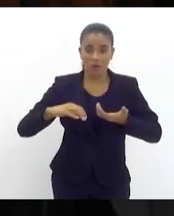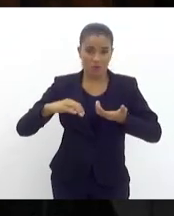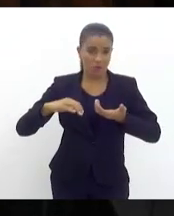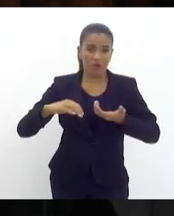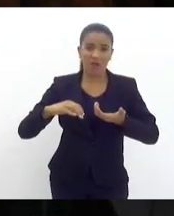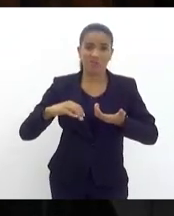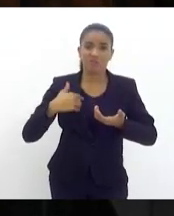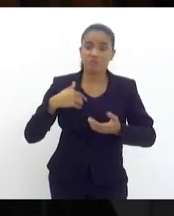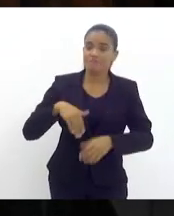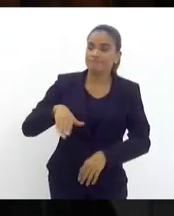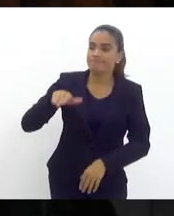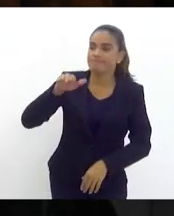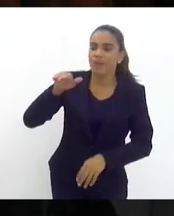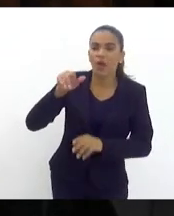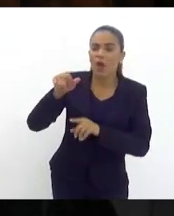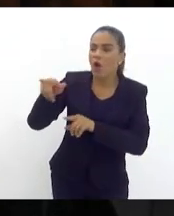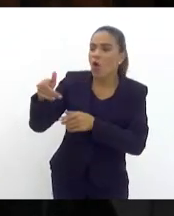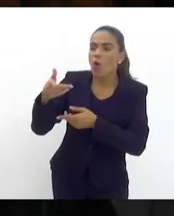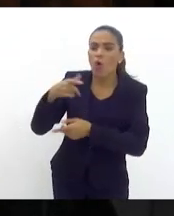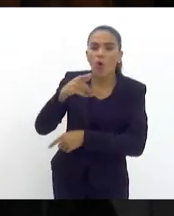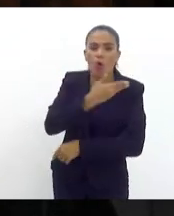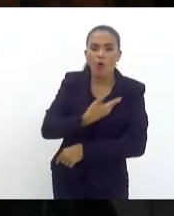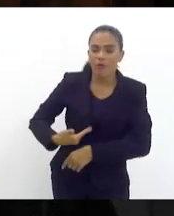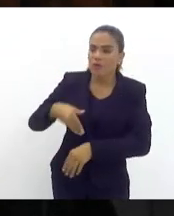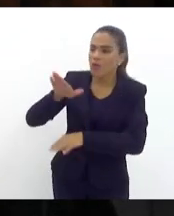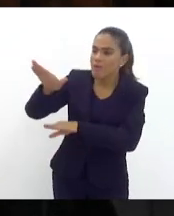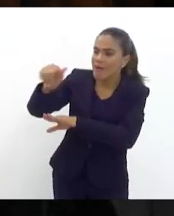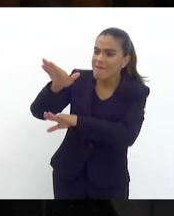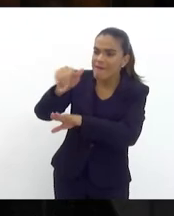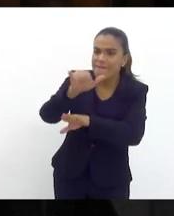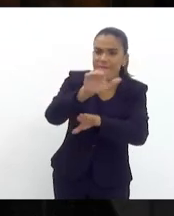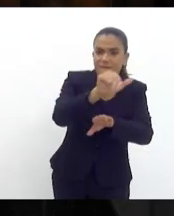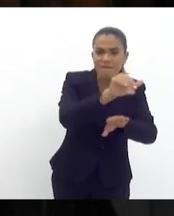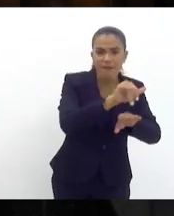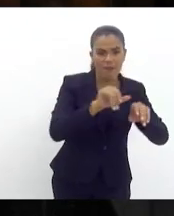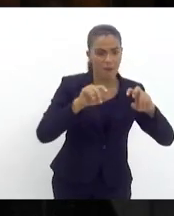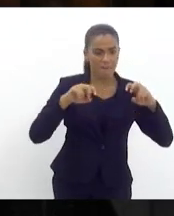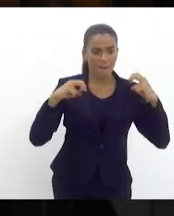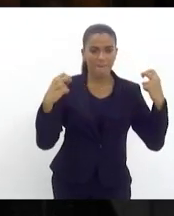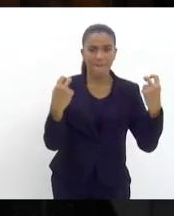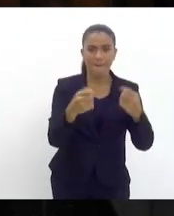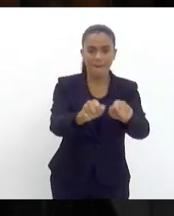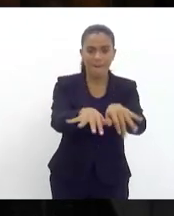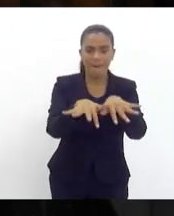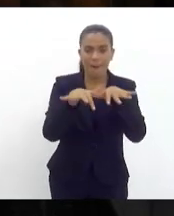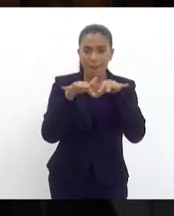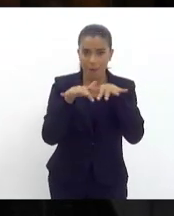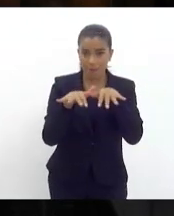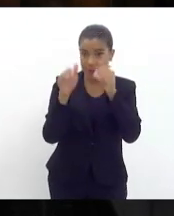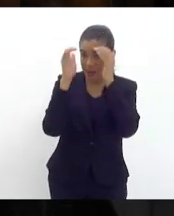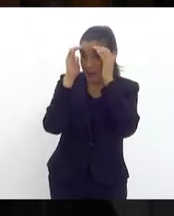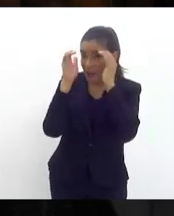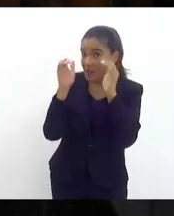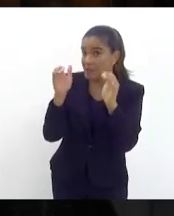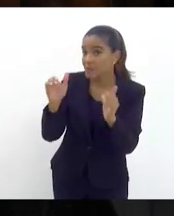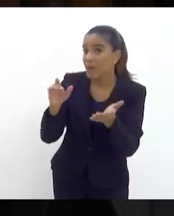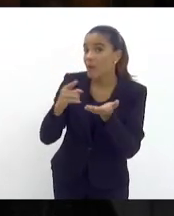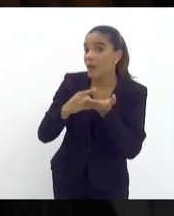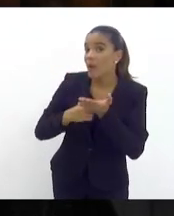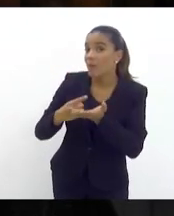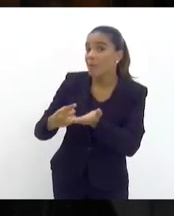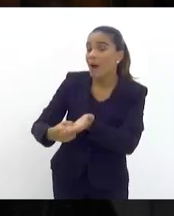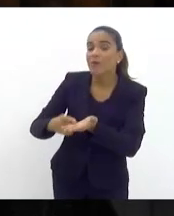chamou governadores e prefeitos em respeito ao pacto